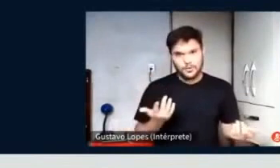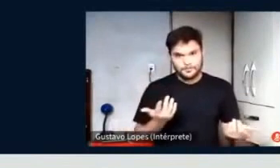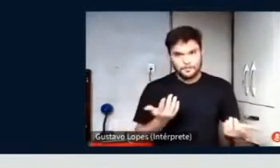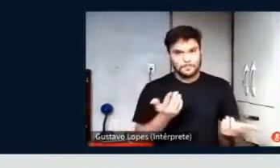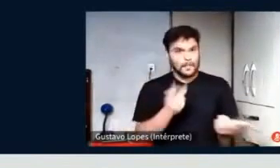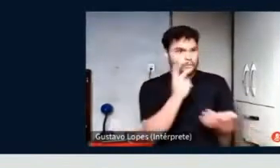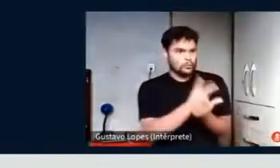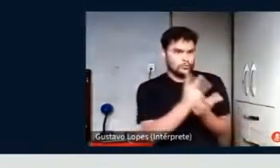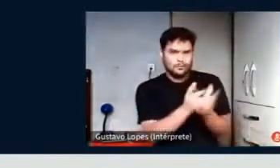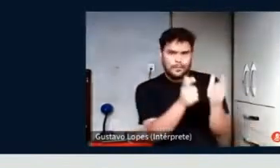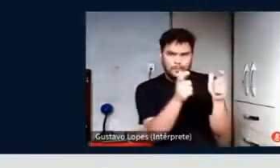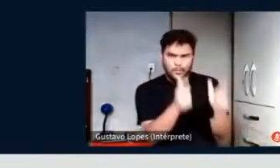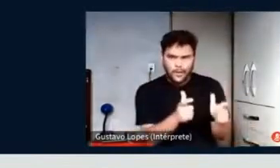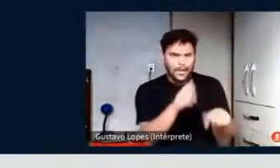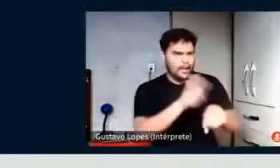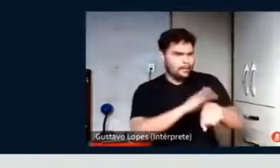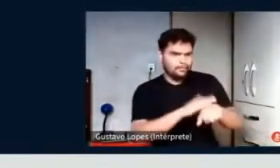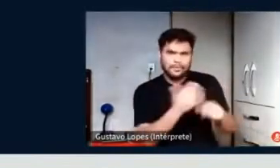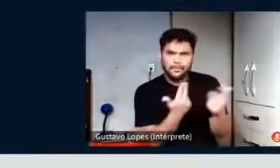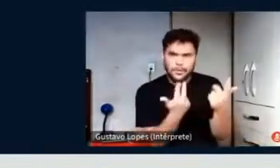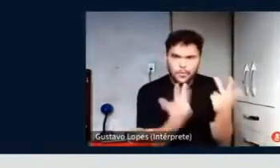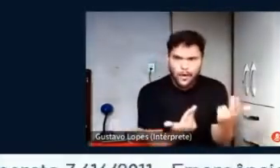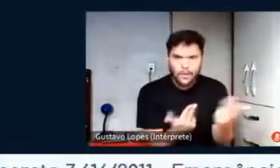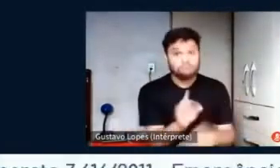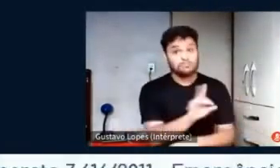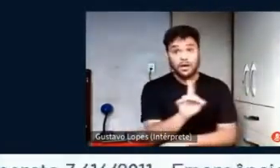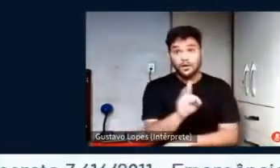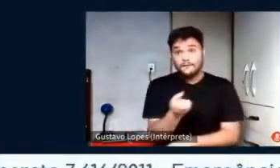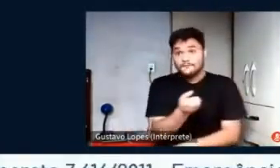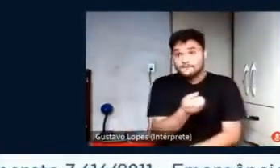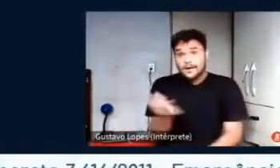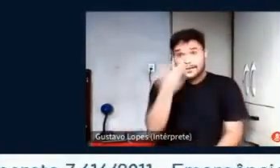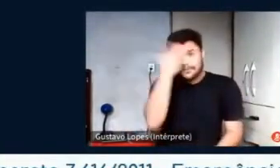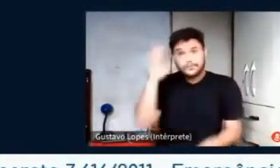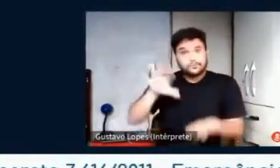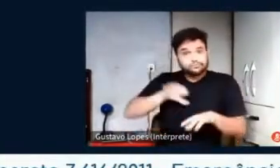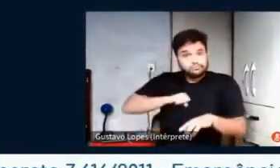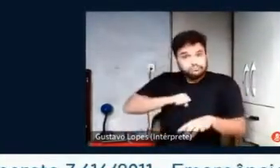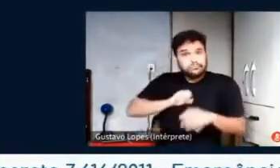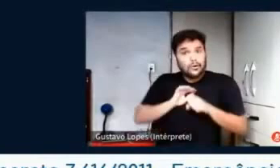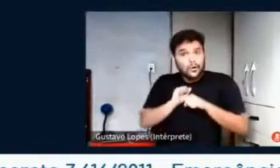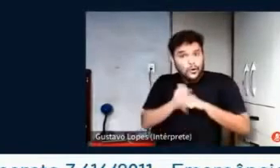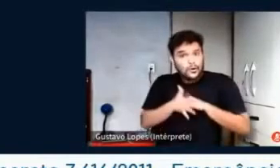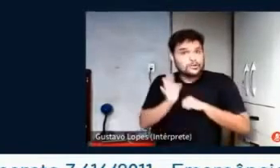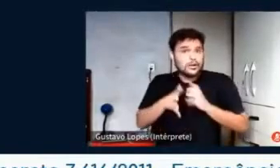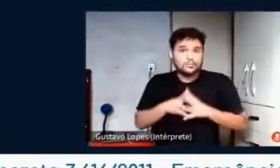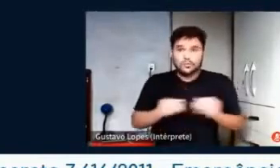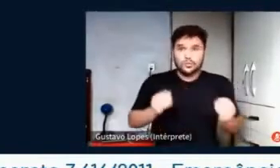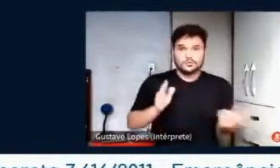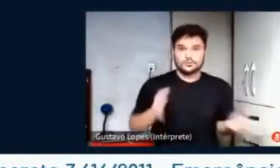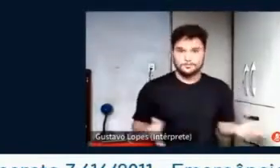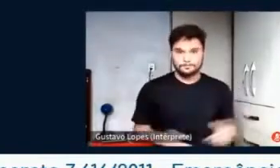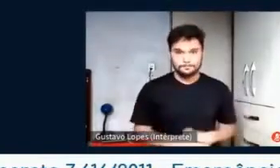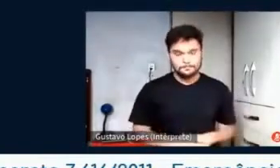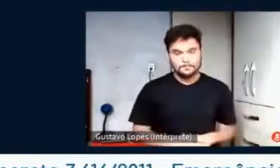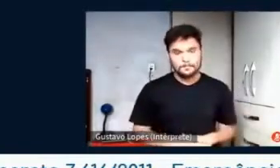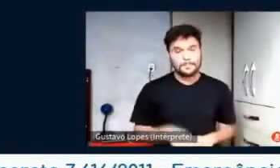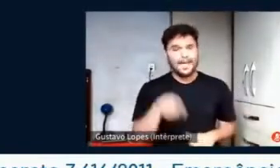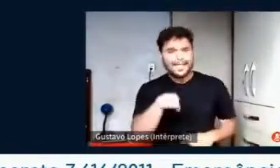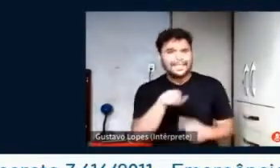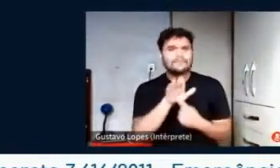não é ao mesmo tempo, você tem muita gente que já pegou, que já curou e tudo mais. Aqui eu tenho o conjunto